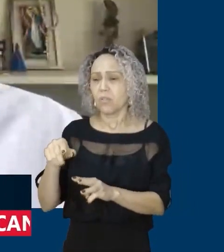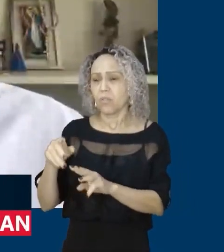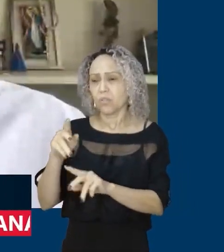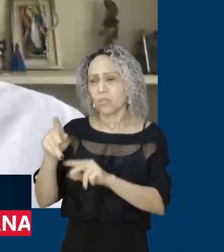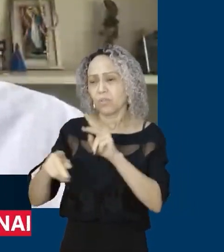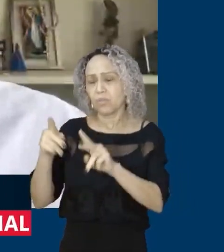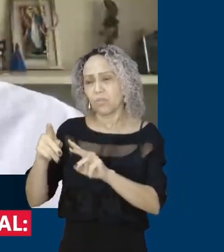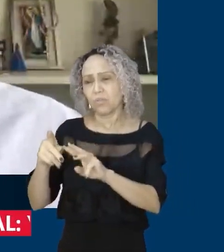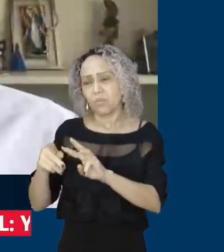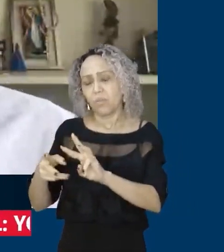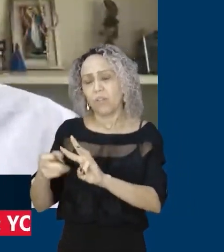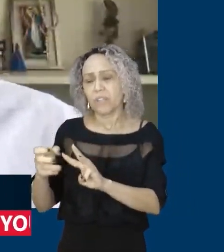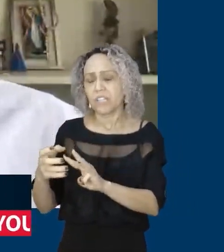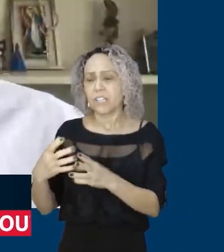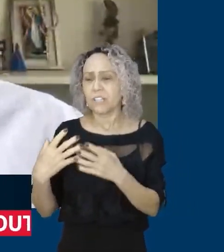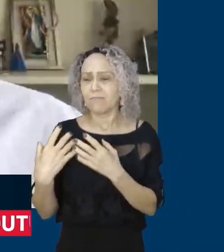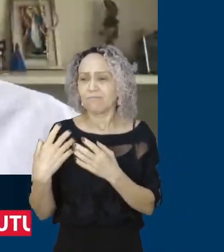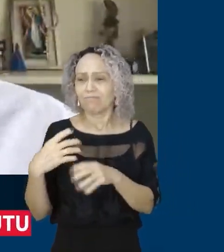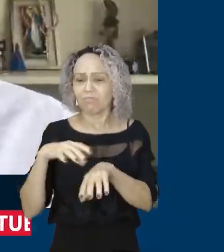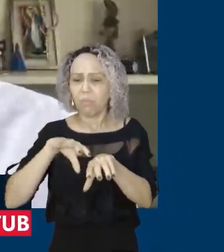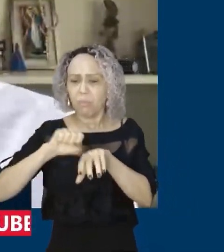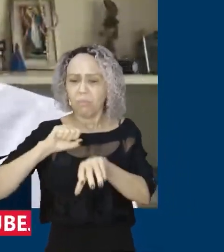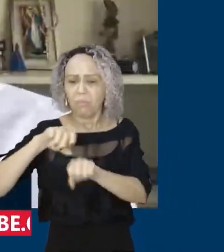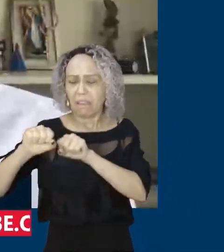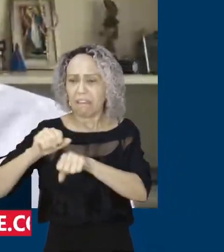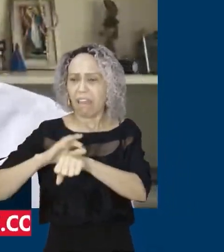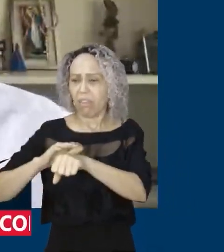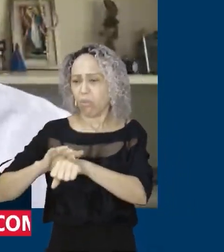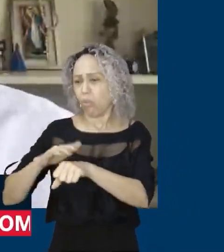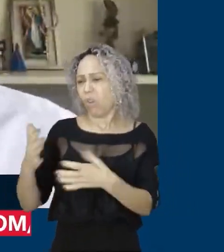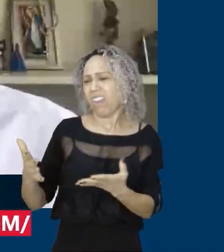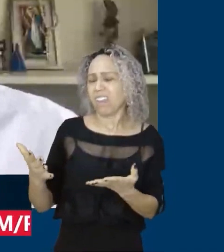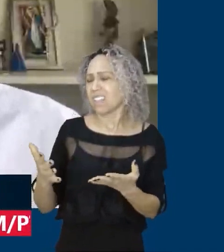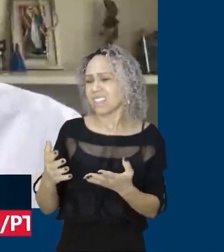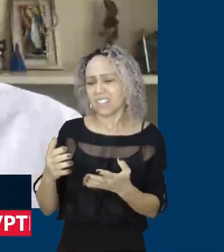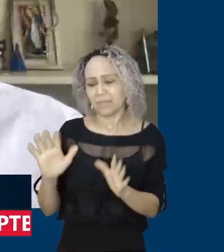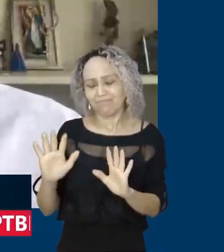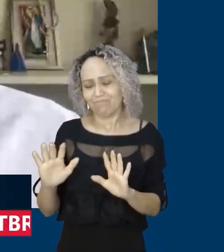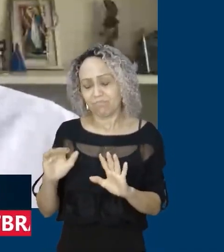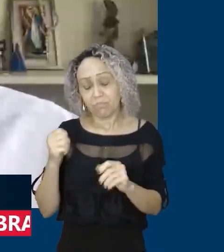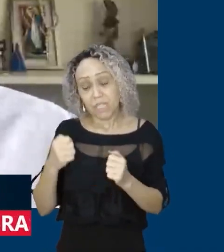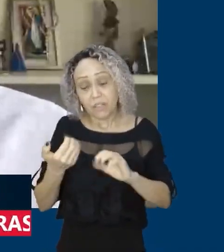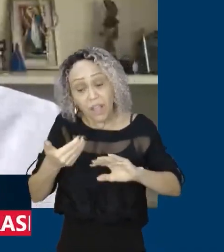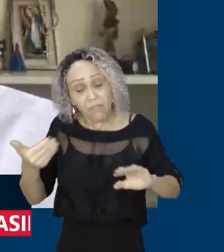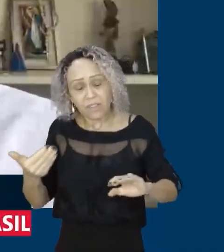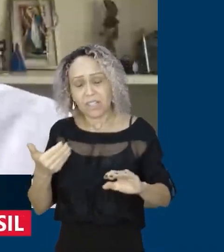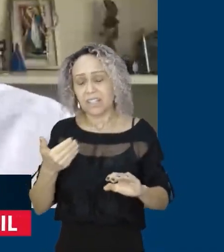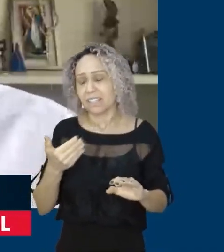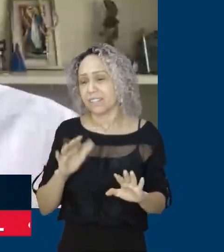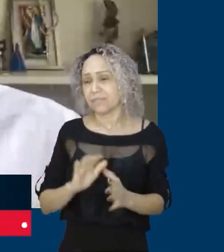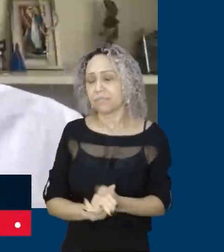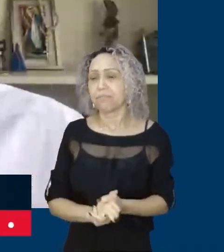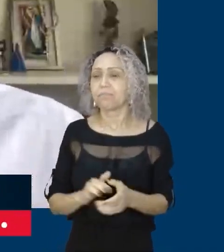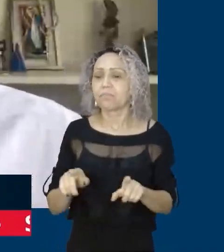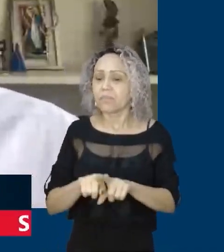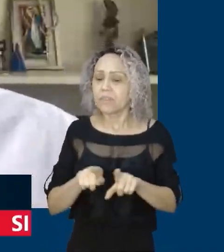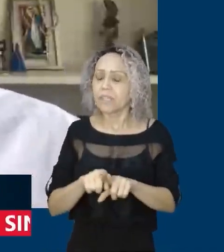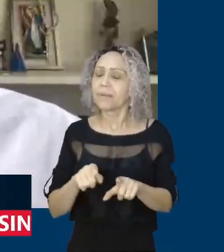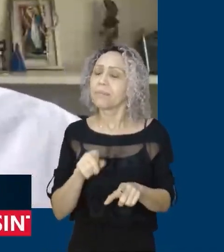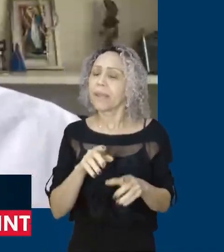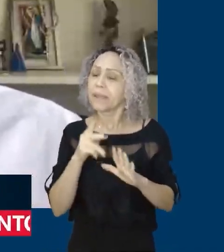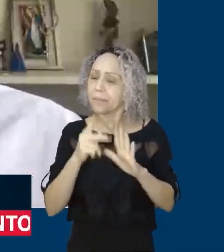em áreas indígenas, existe a possibilidade de realização de obras públicas em terras indígenas